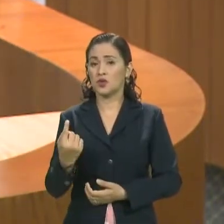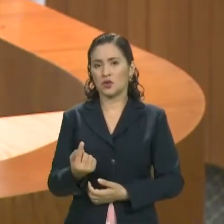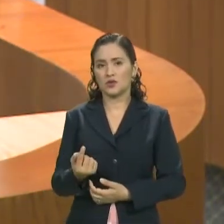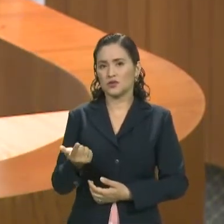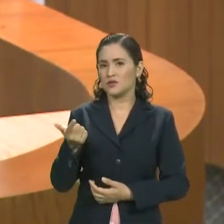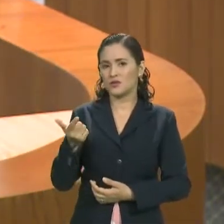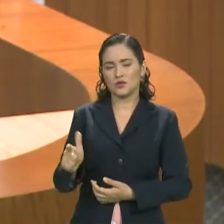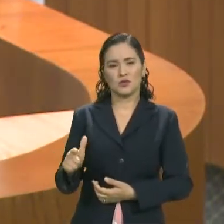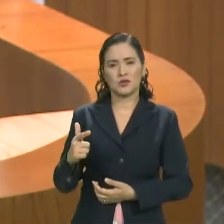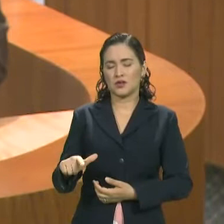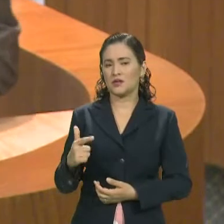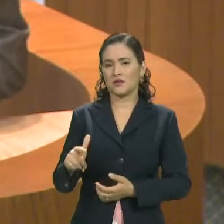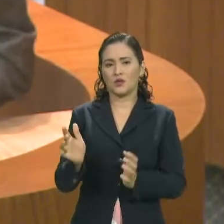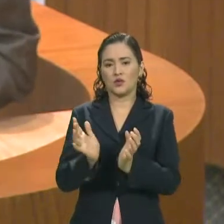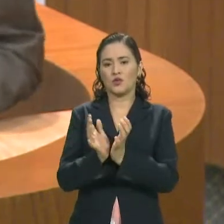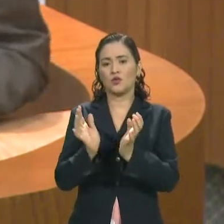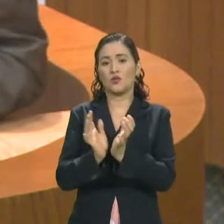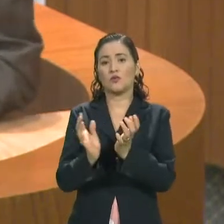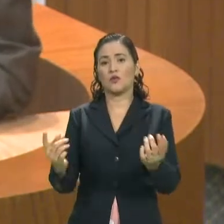7 anos. Nós tínhamos